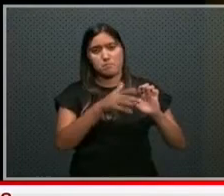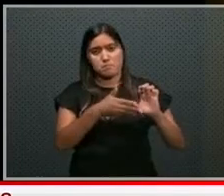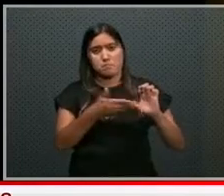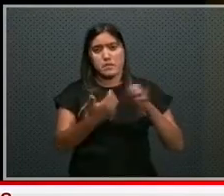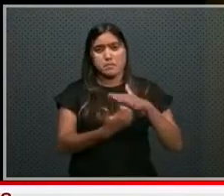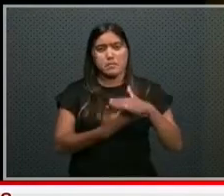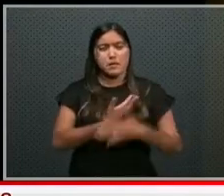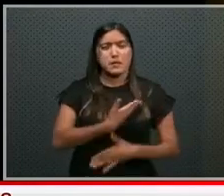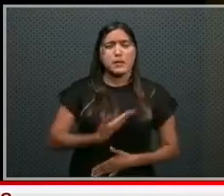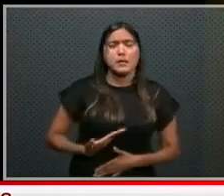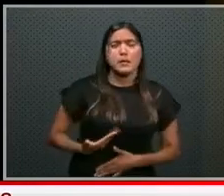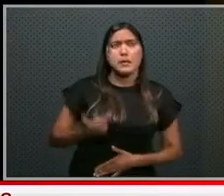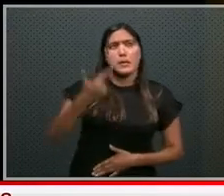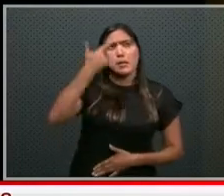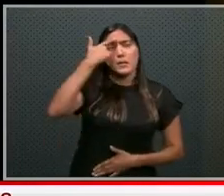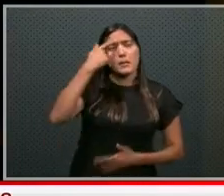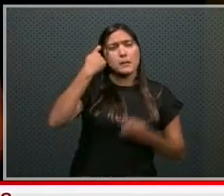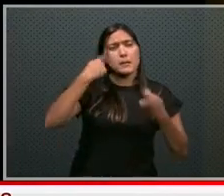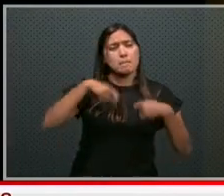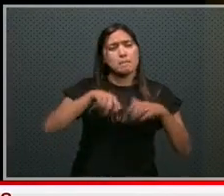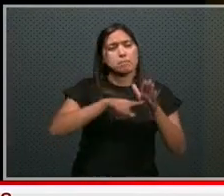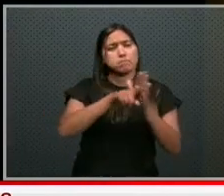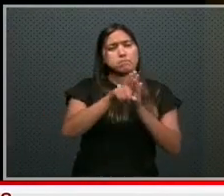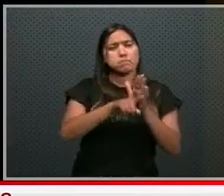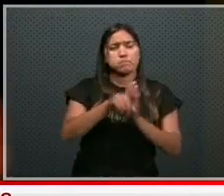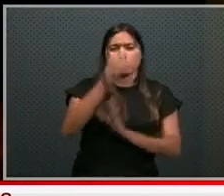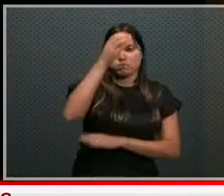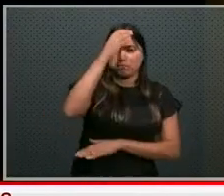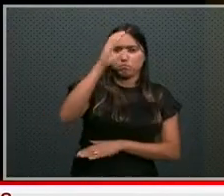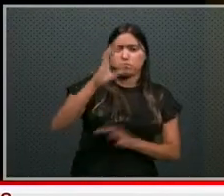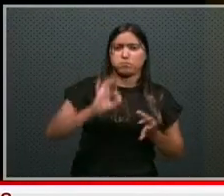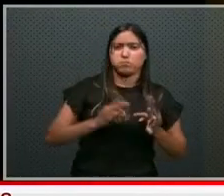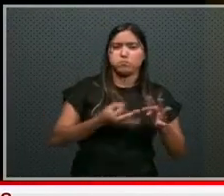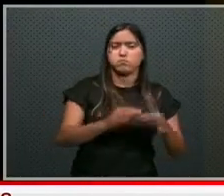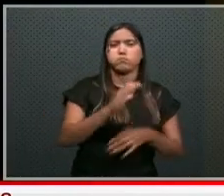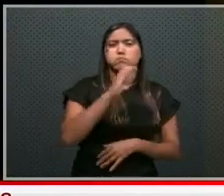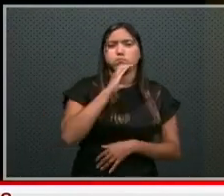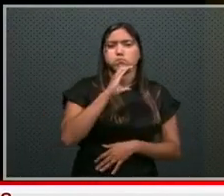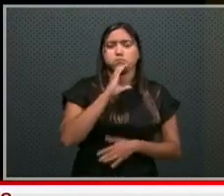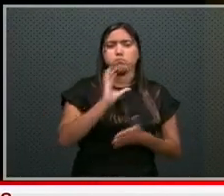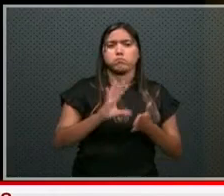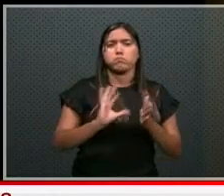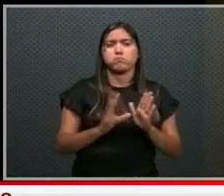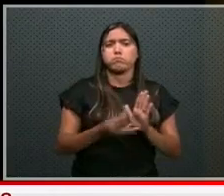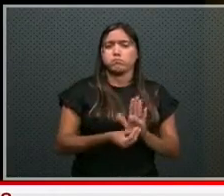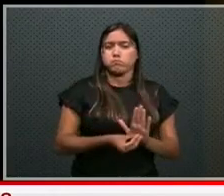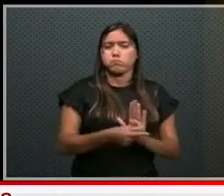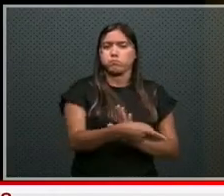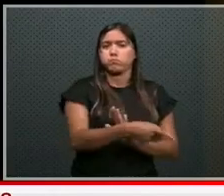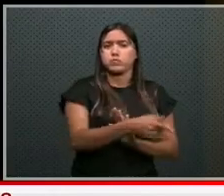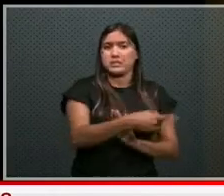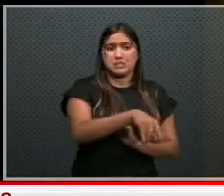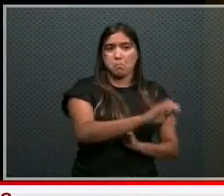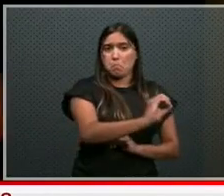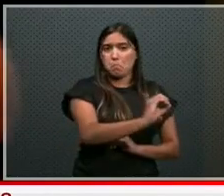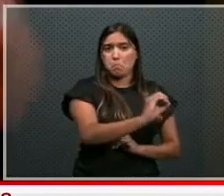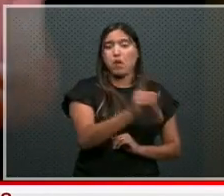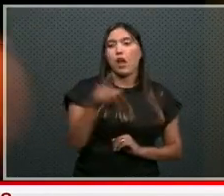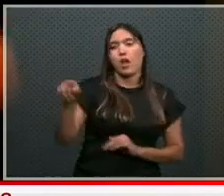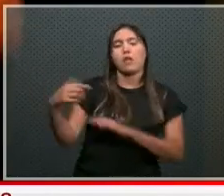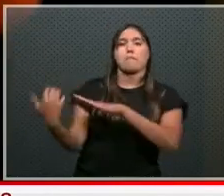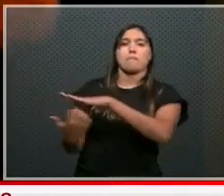a pensar Ciência Tecnologia conhecimento na Amazônia serão as